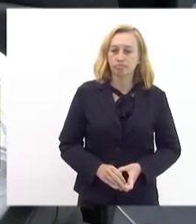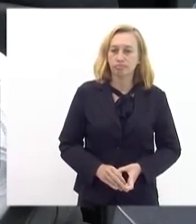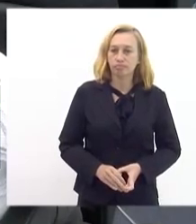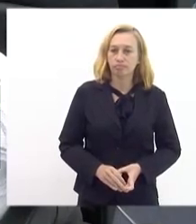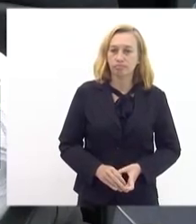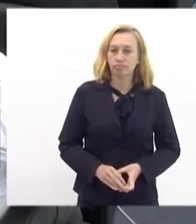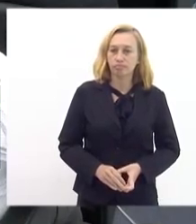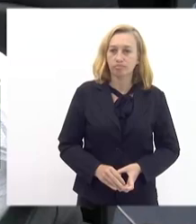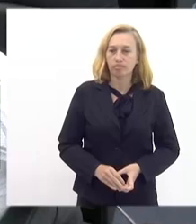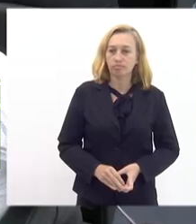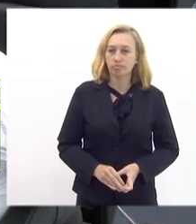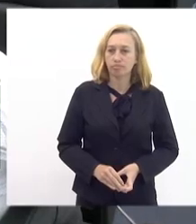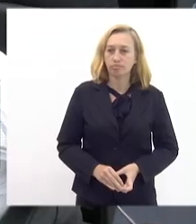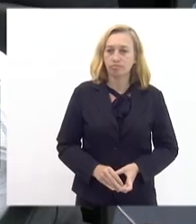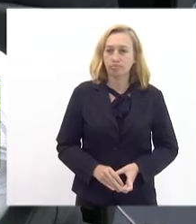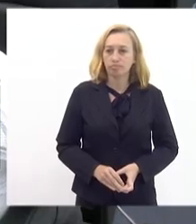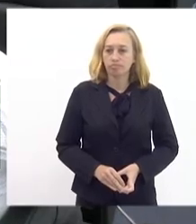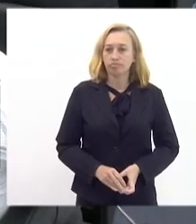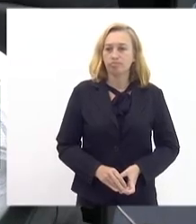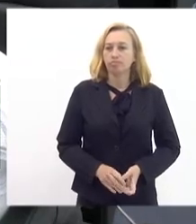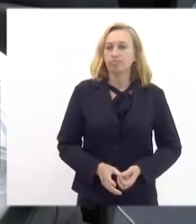e vai senta